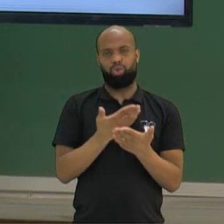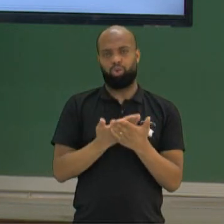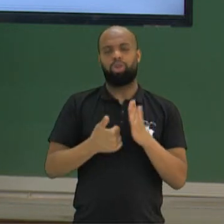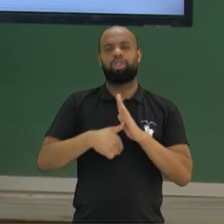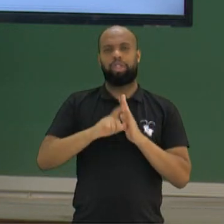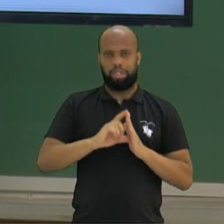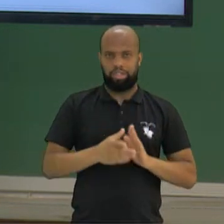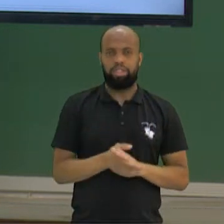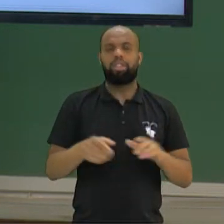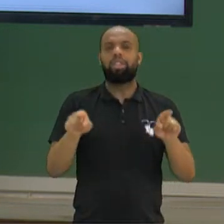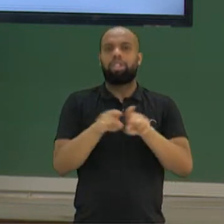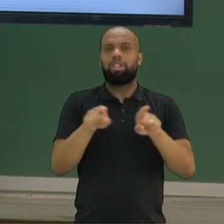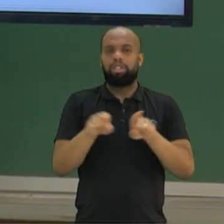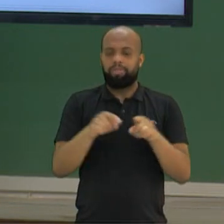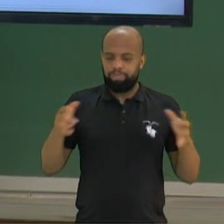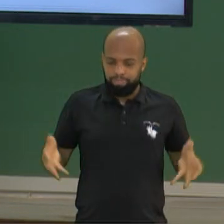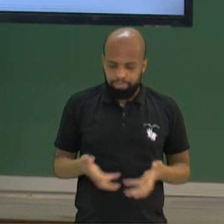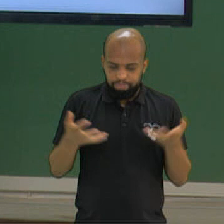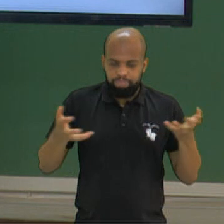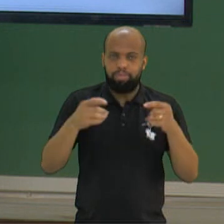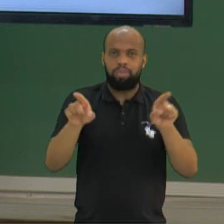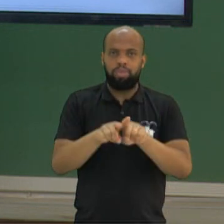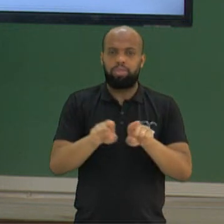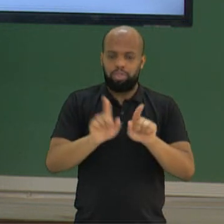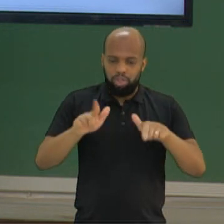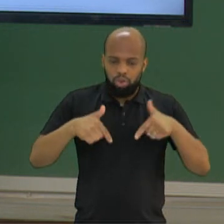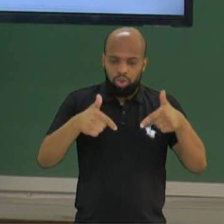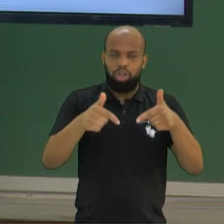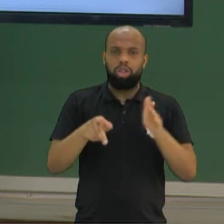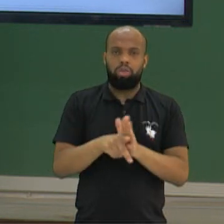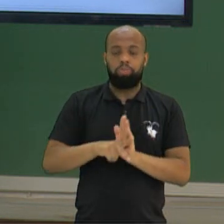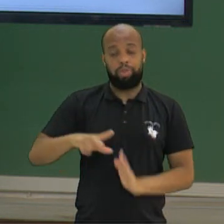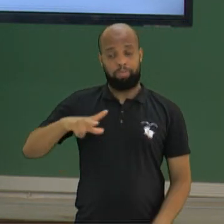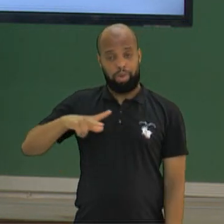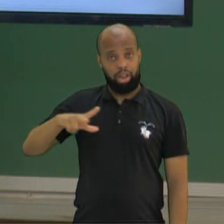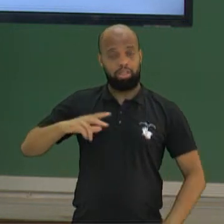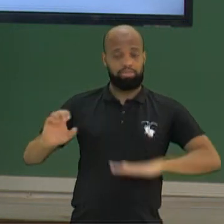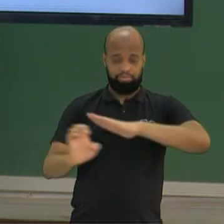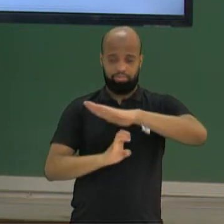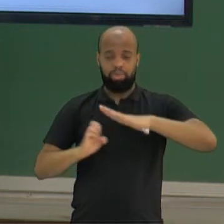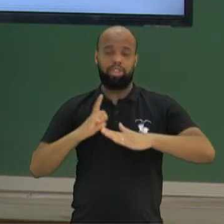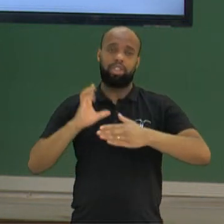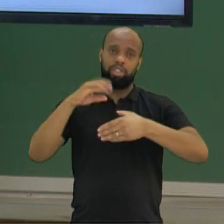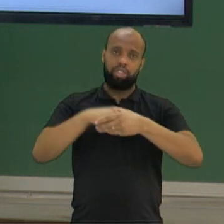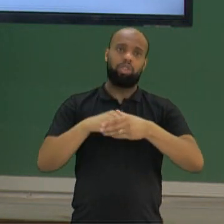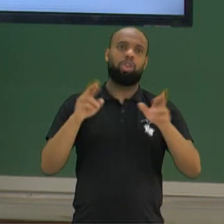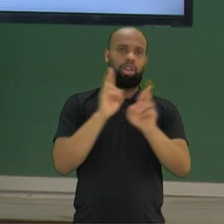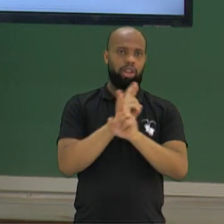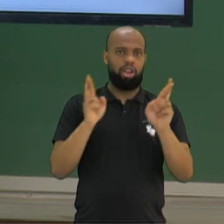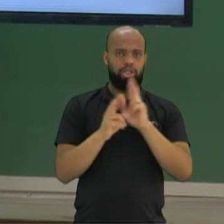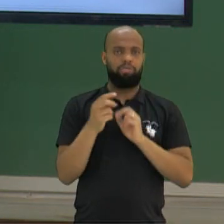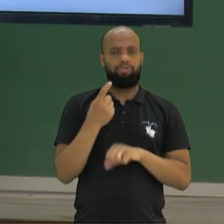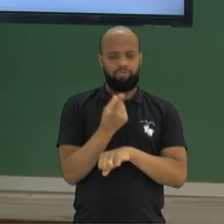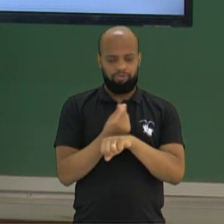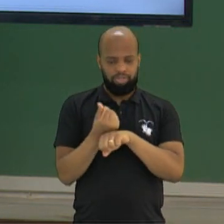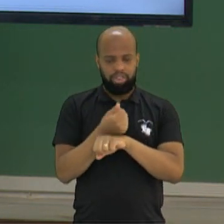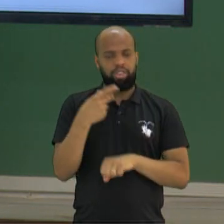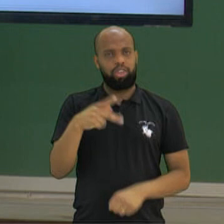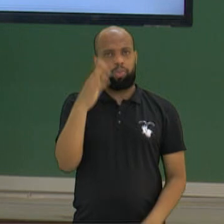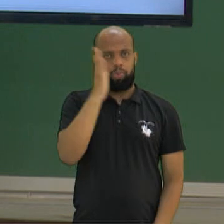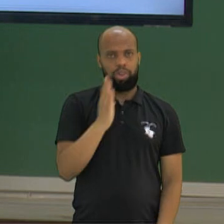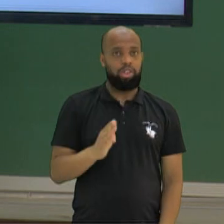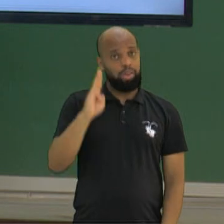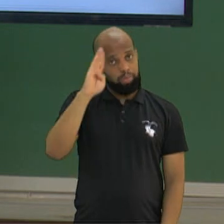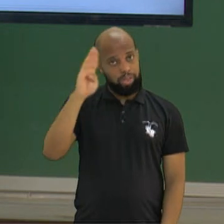né? E também para estimular aí a atuação do capital privado dentro das relações financeiras aqui no Brasil. Então, as principais